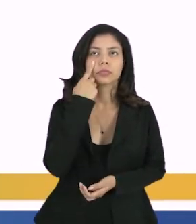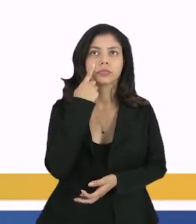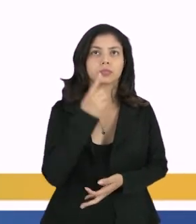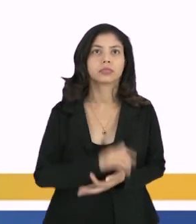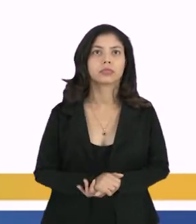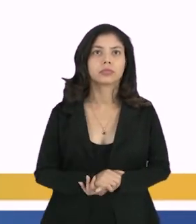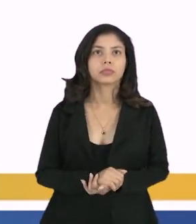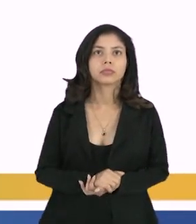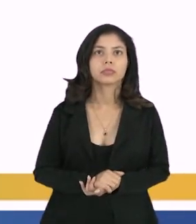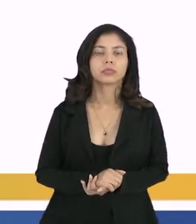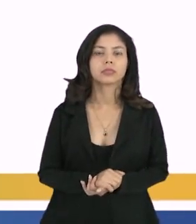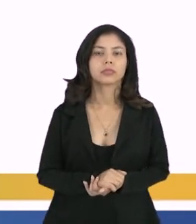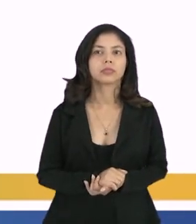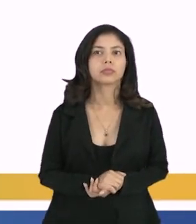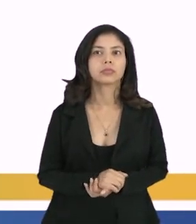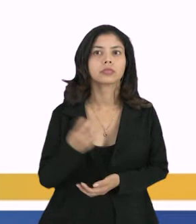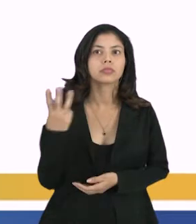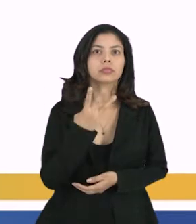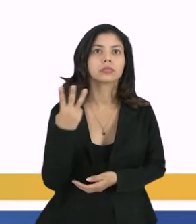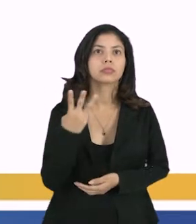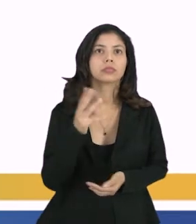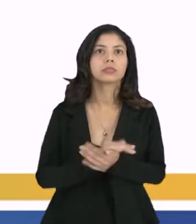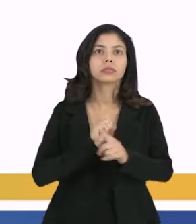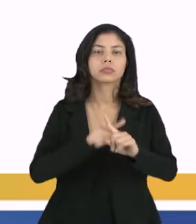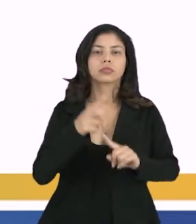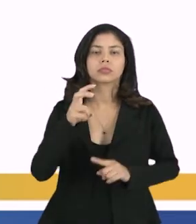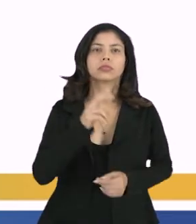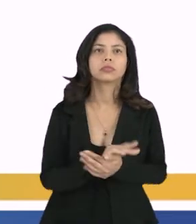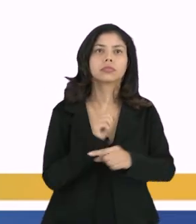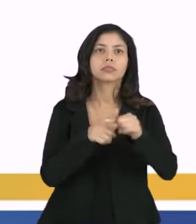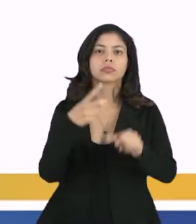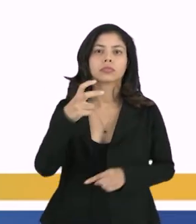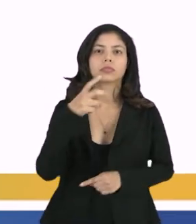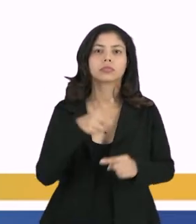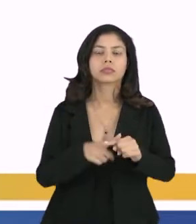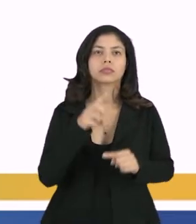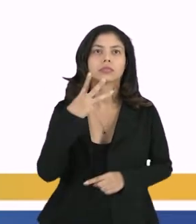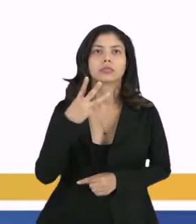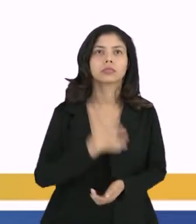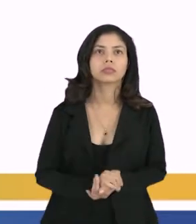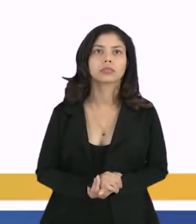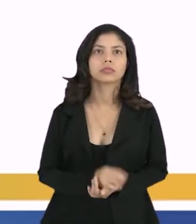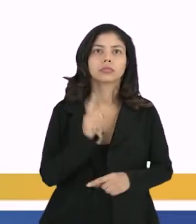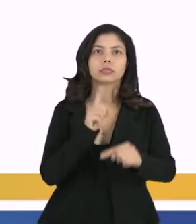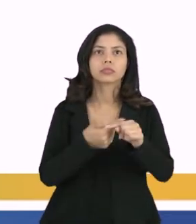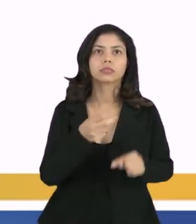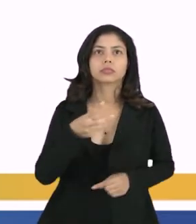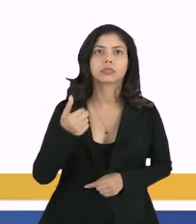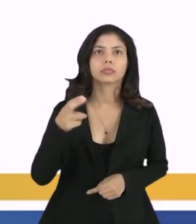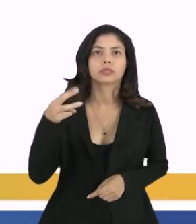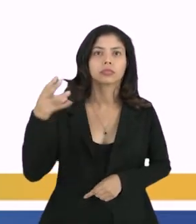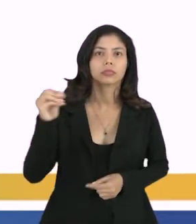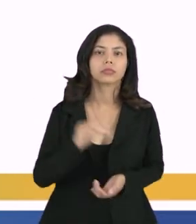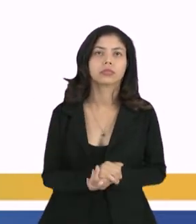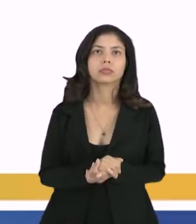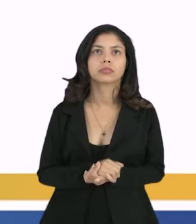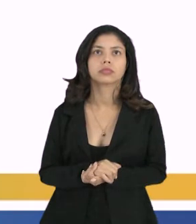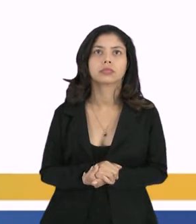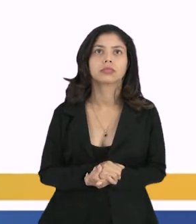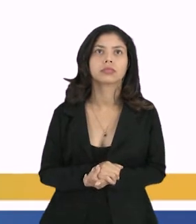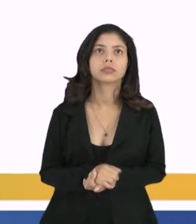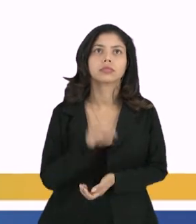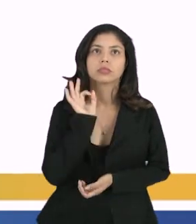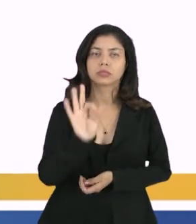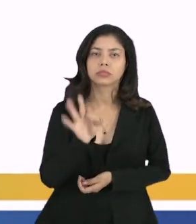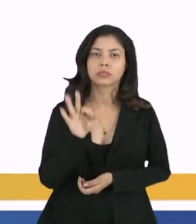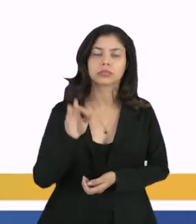observe. 3 vezes 5 mais 5 vezes 3 é 15 mais 15, que dá 30. Deu 30, é